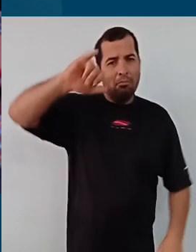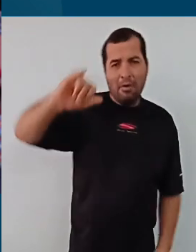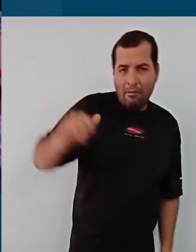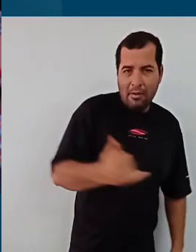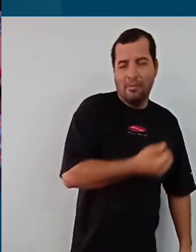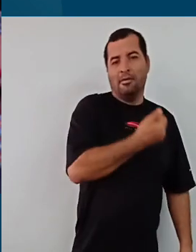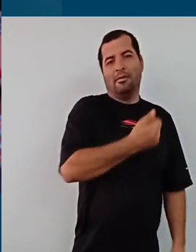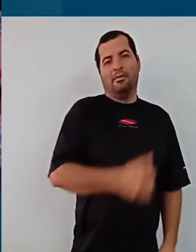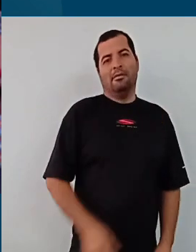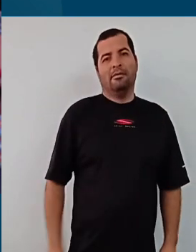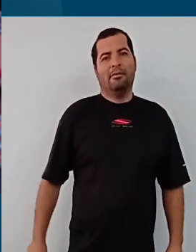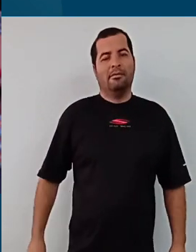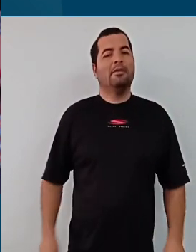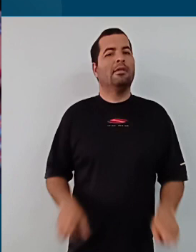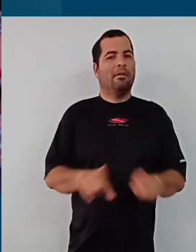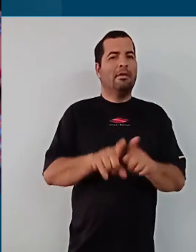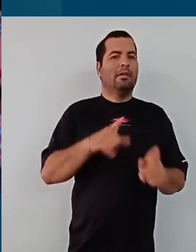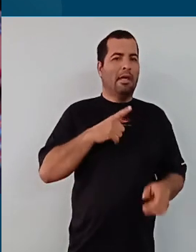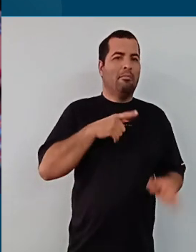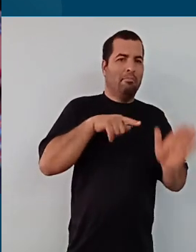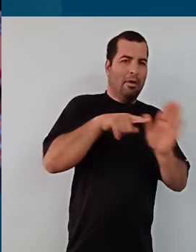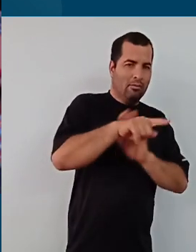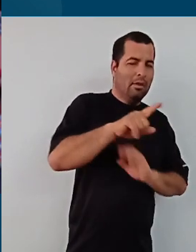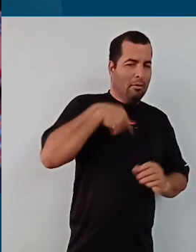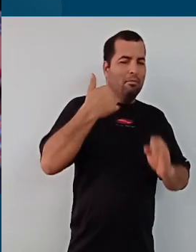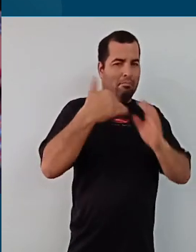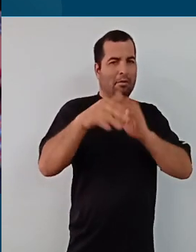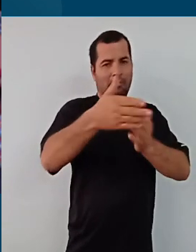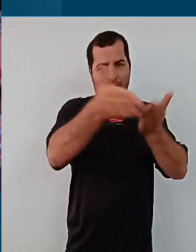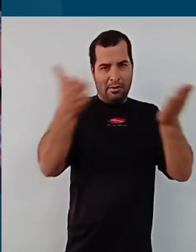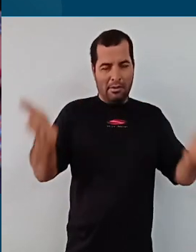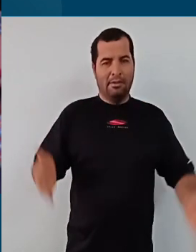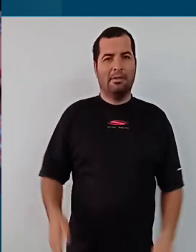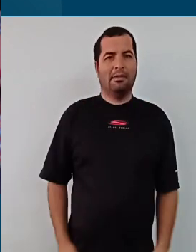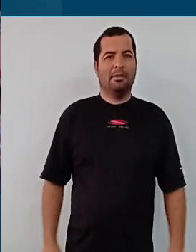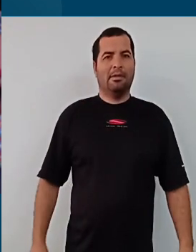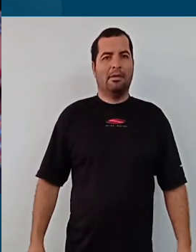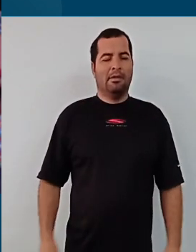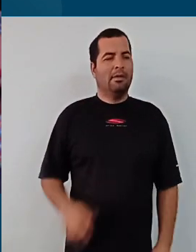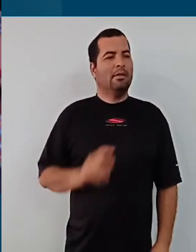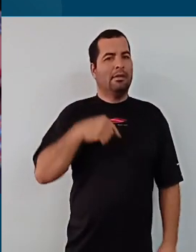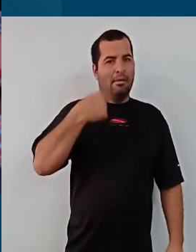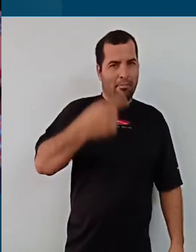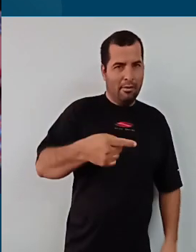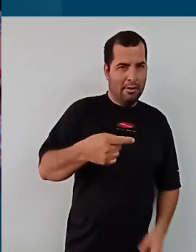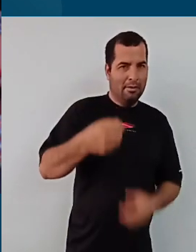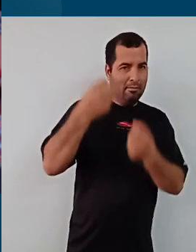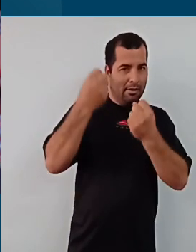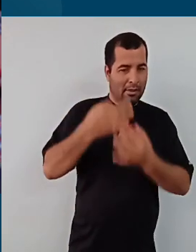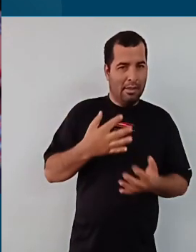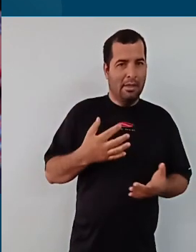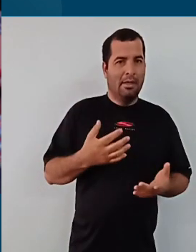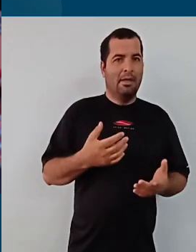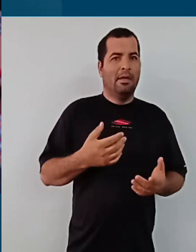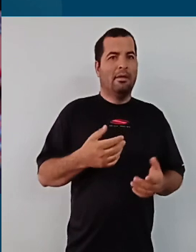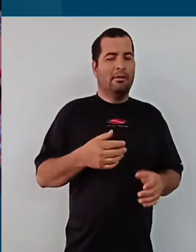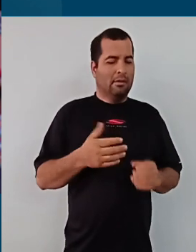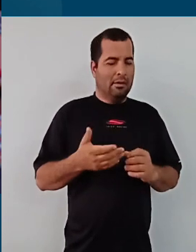muito. Há outras perguntas, qualquer coisa eu encaminho para você e depois trabalho com a equipe dos anos